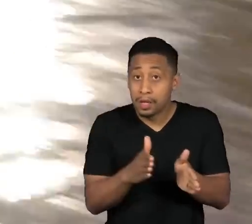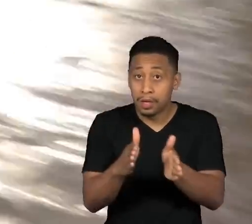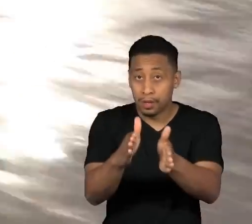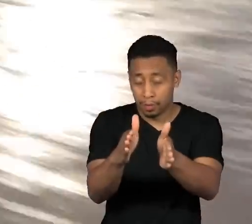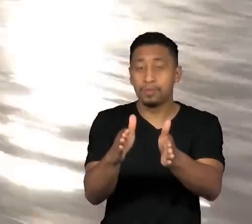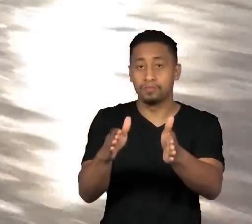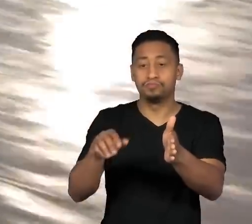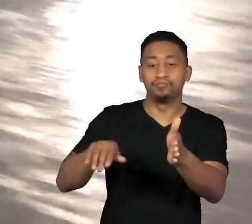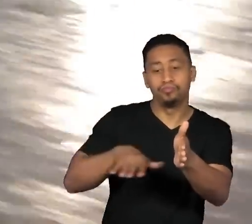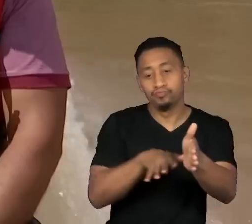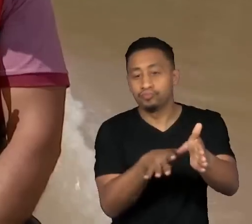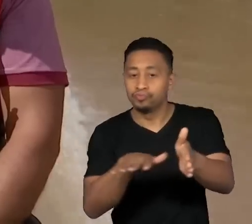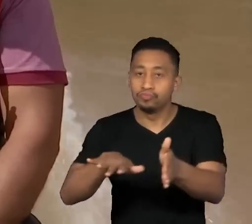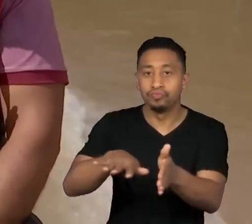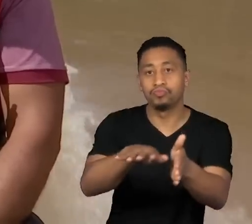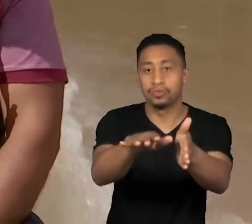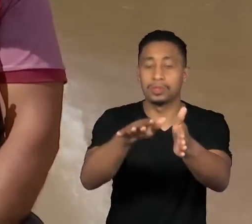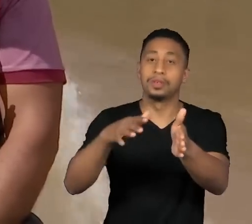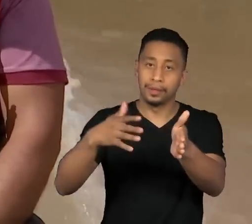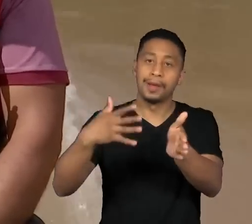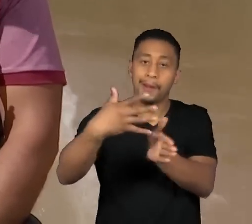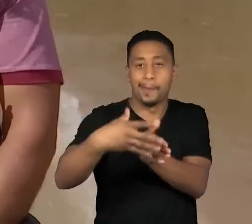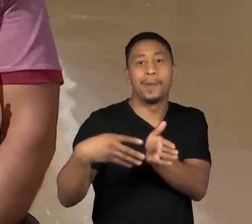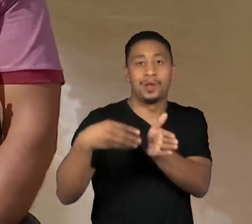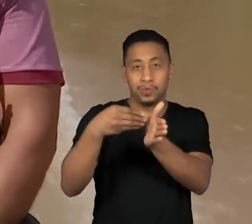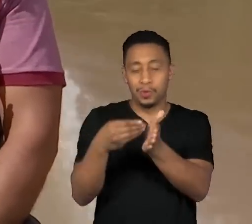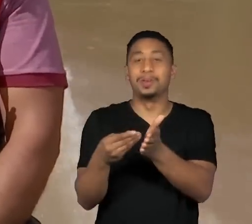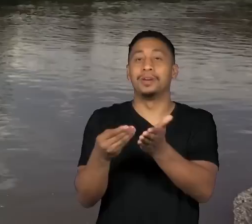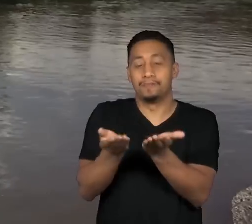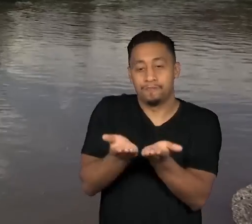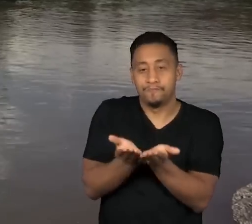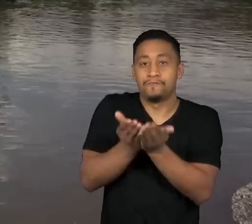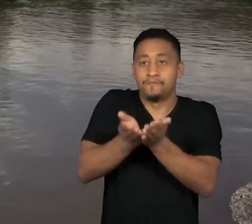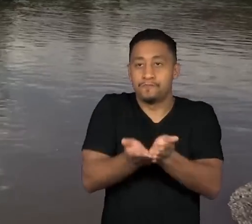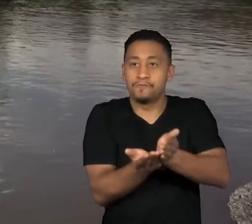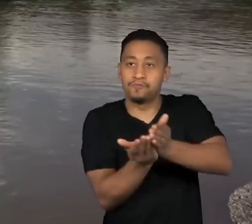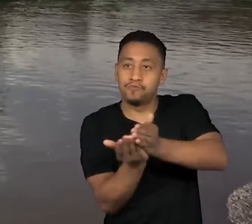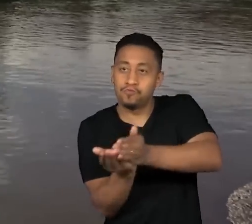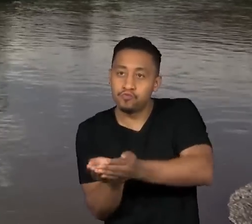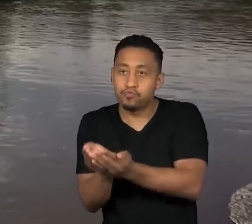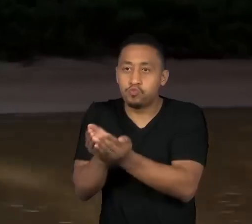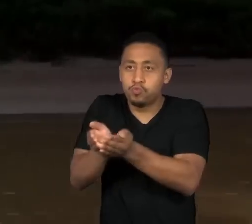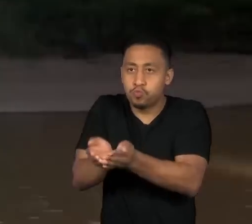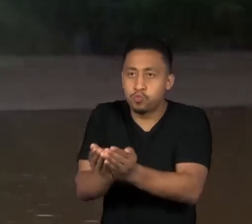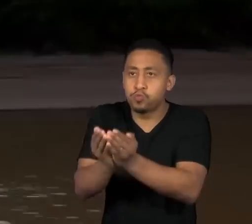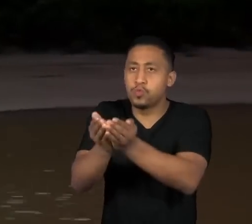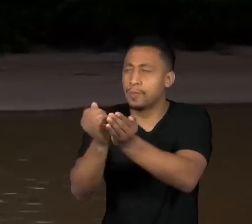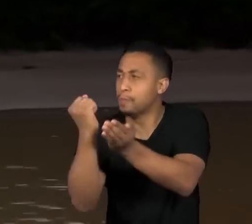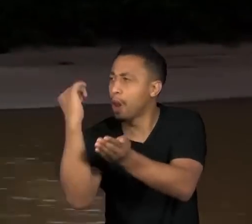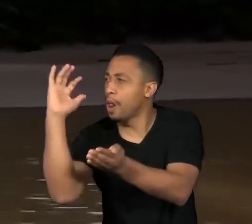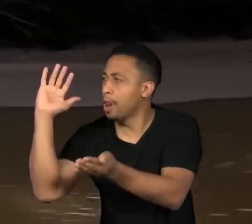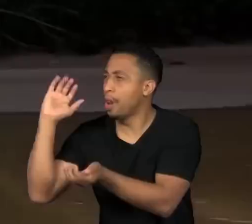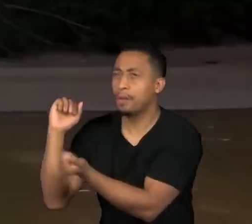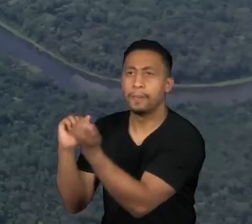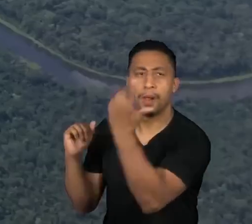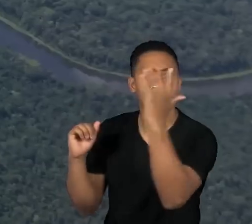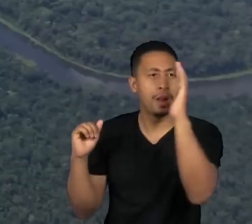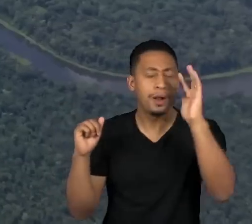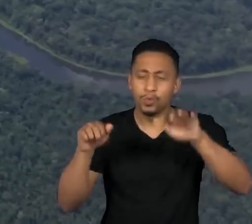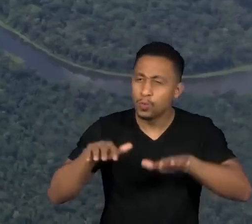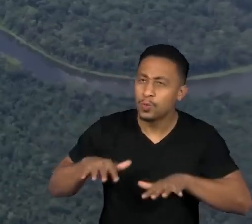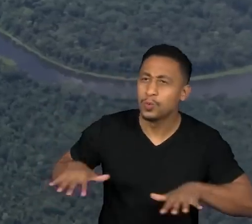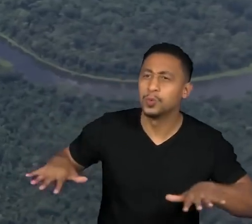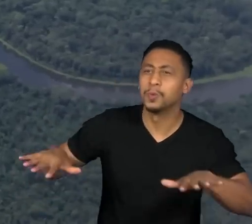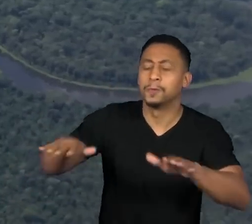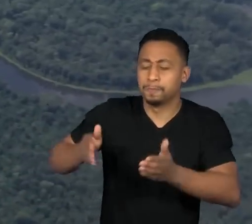frente são as águas da Amazônia que nos conduzem. Rio e floresta em comunhão. Na